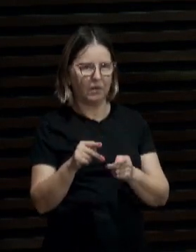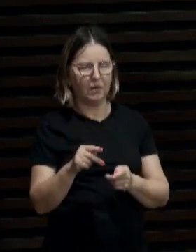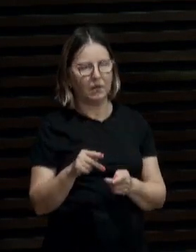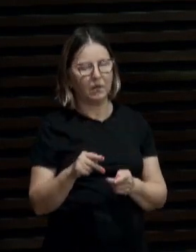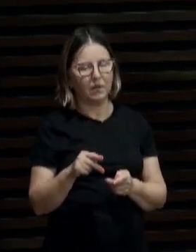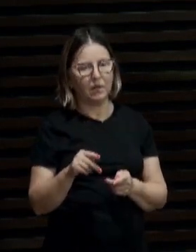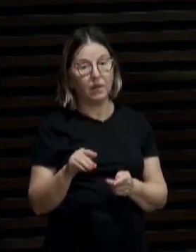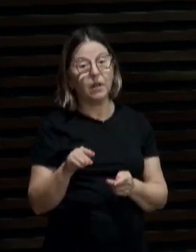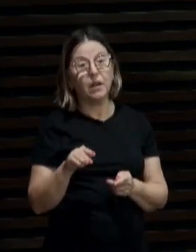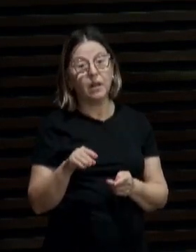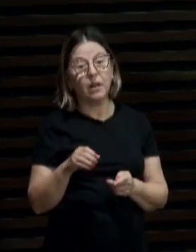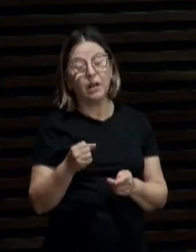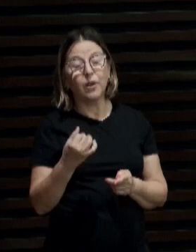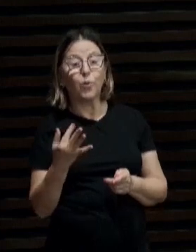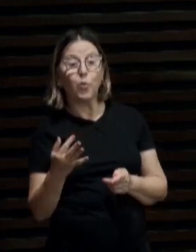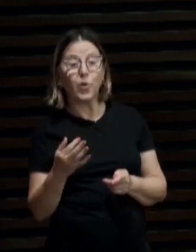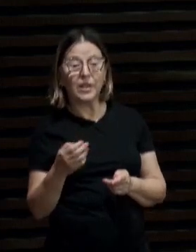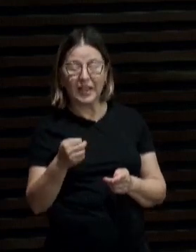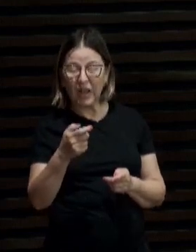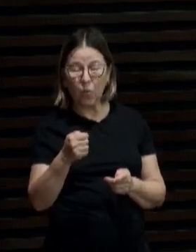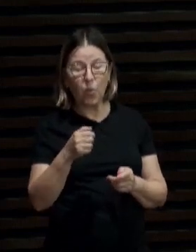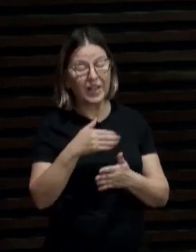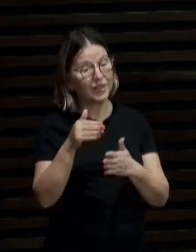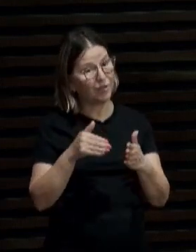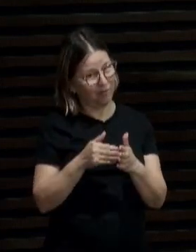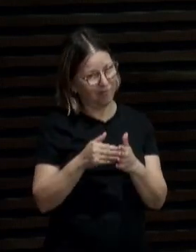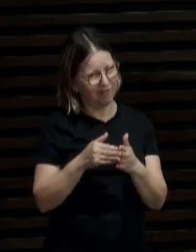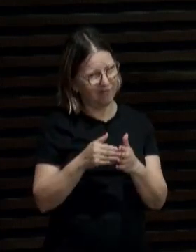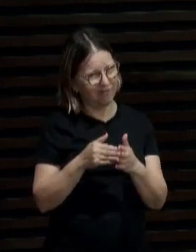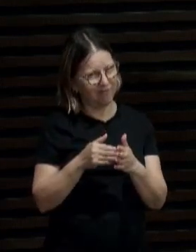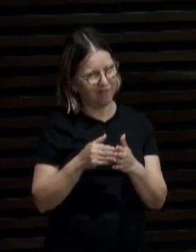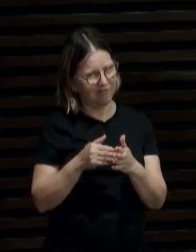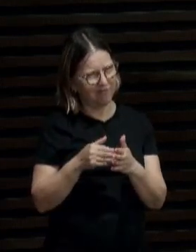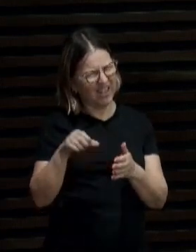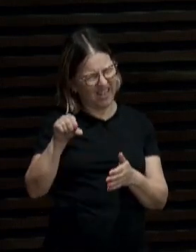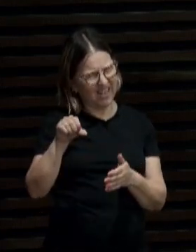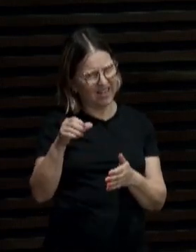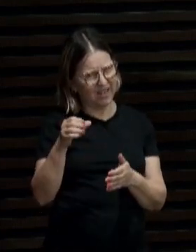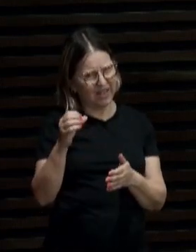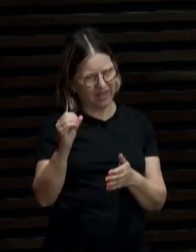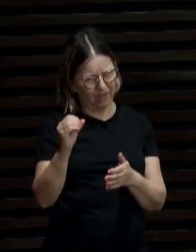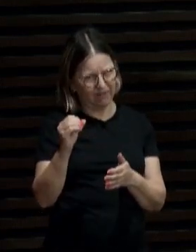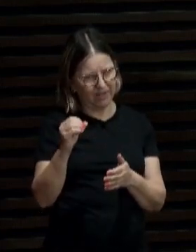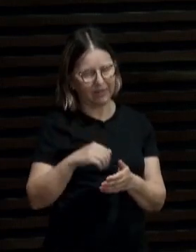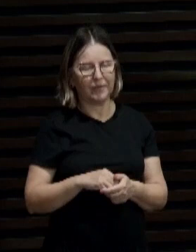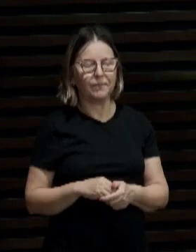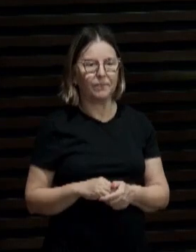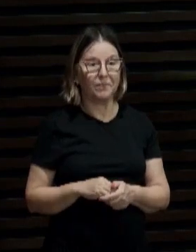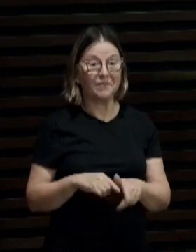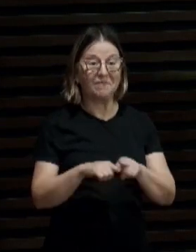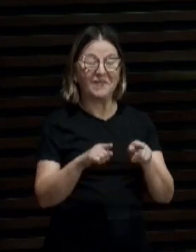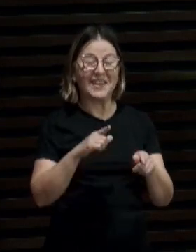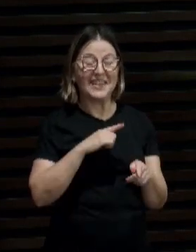Quase todos. Por que não é todos? Por que o Senhor não fala assim, esfriará de todos? Porque haverá o remanescente fiel, haverá a